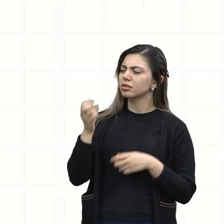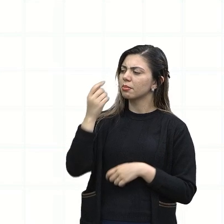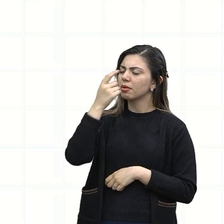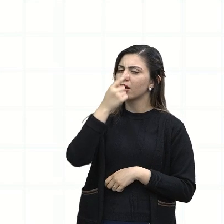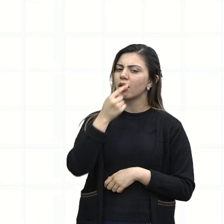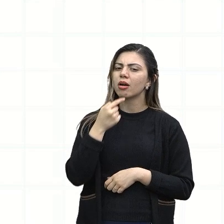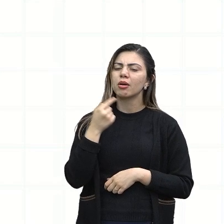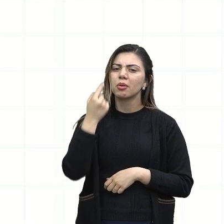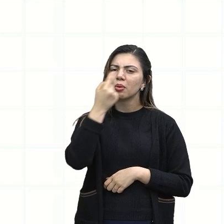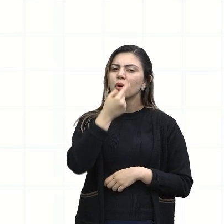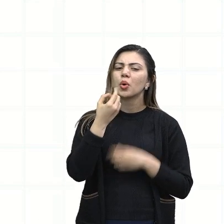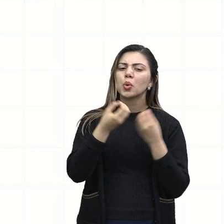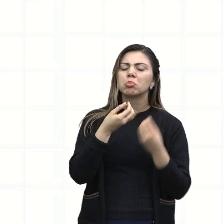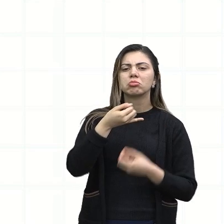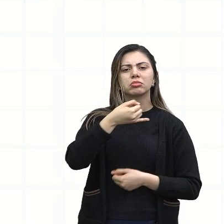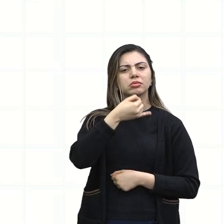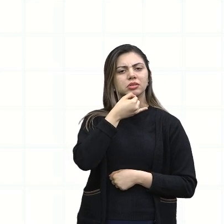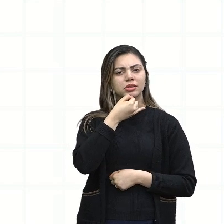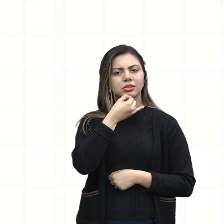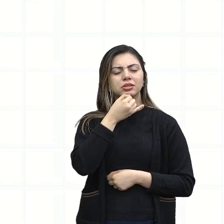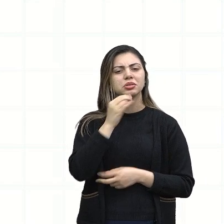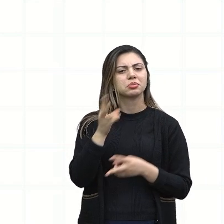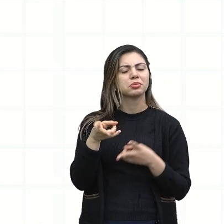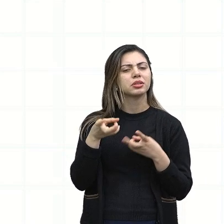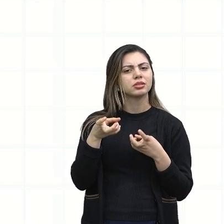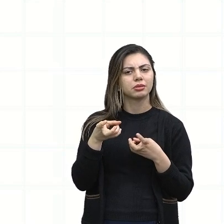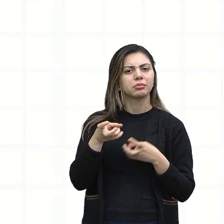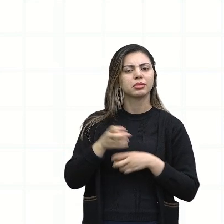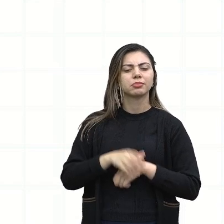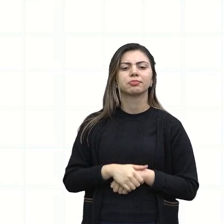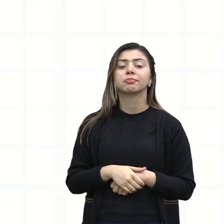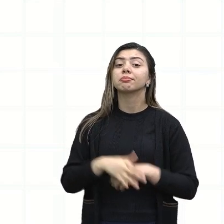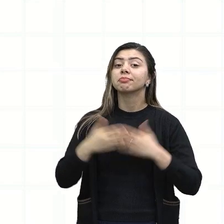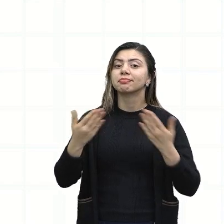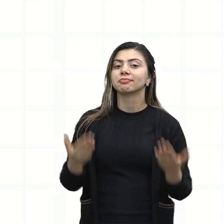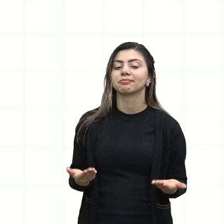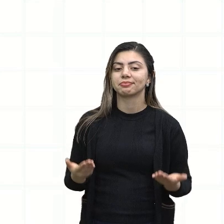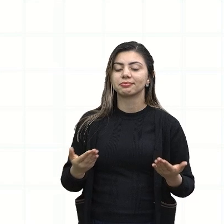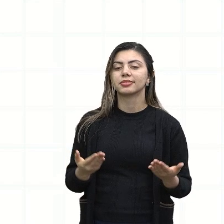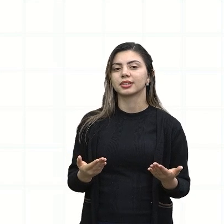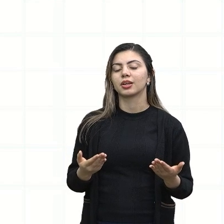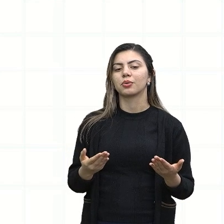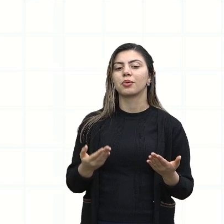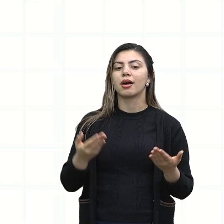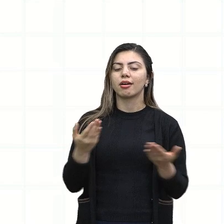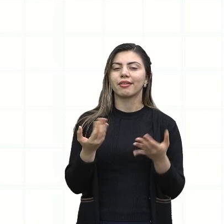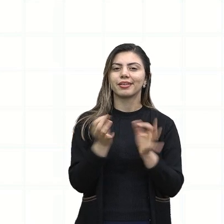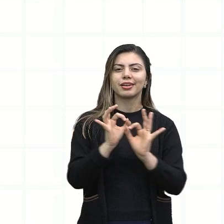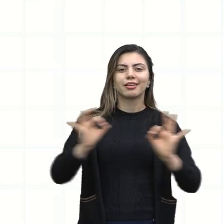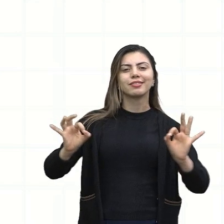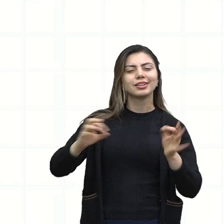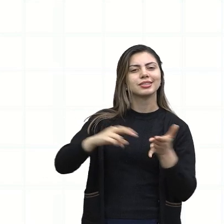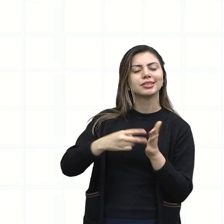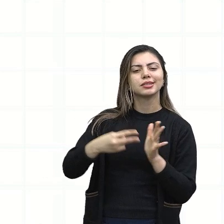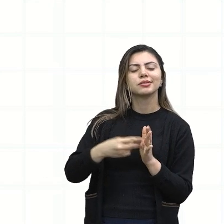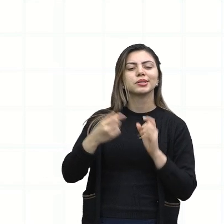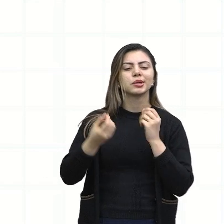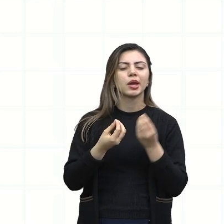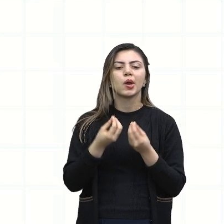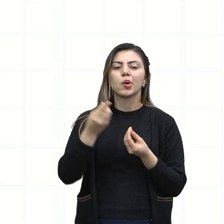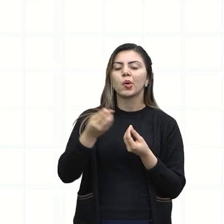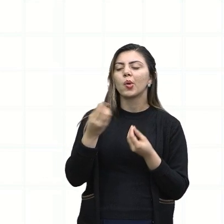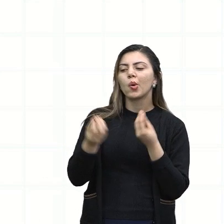tá com cara de satisfeito, de feliz. Então, o ponto alto aqui da frase é para dizer com que frequência ele